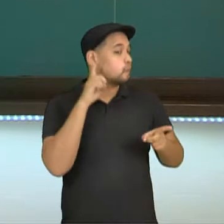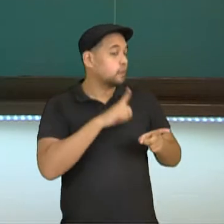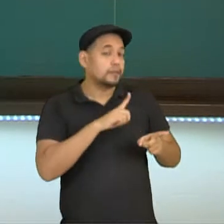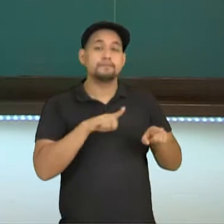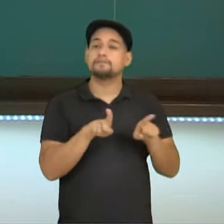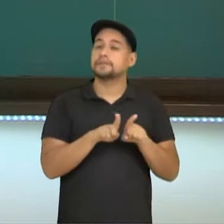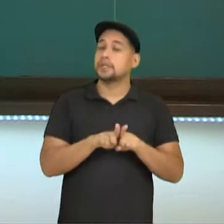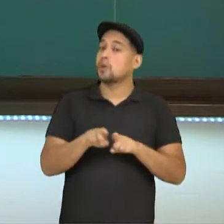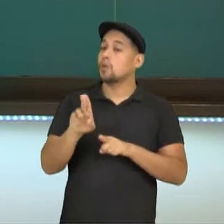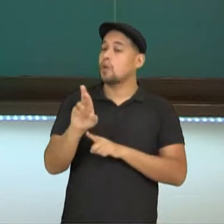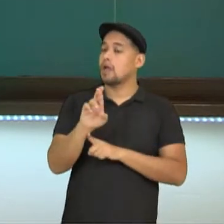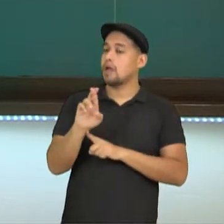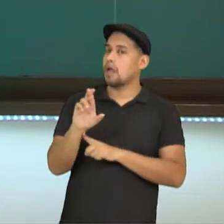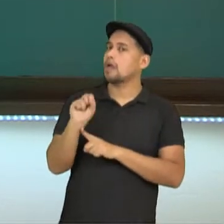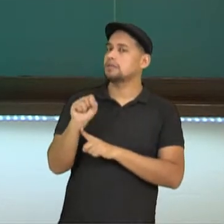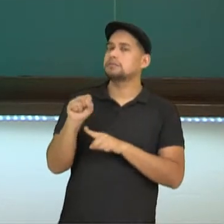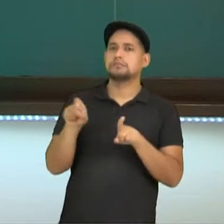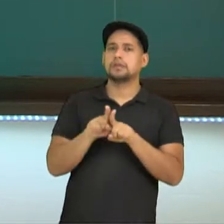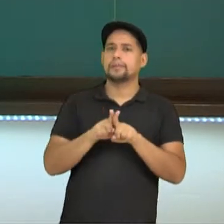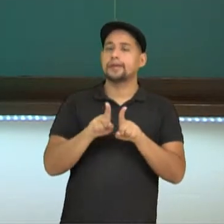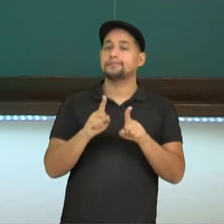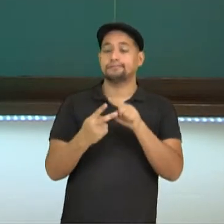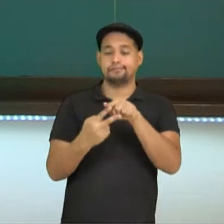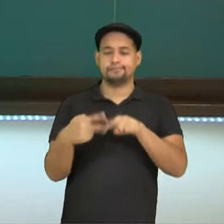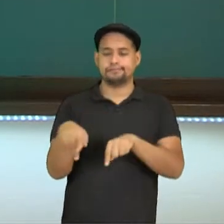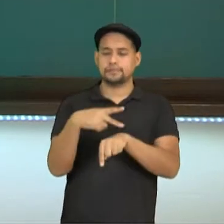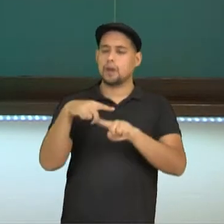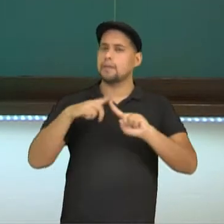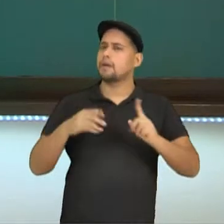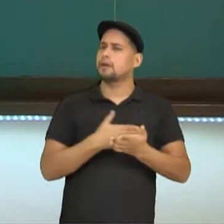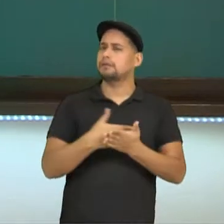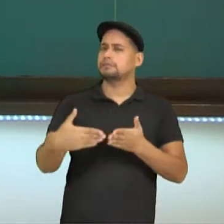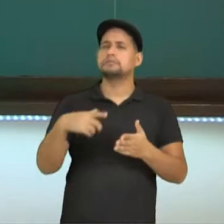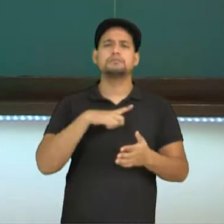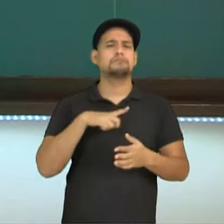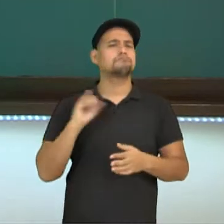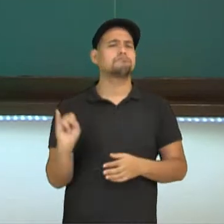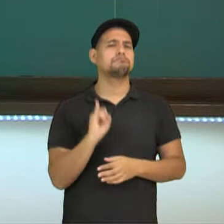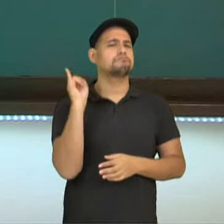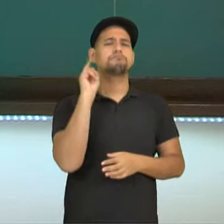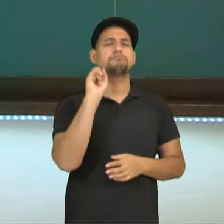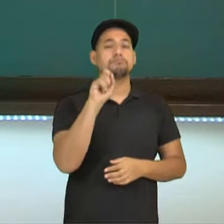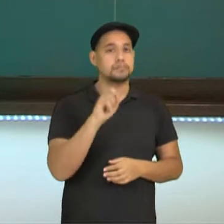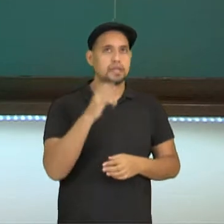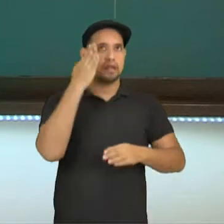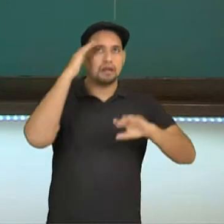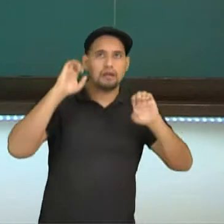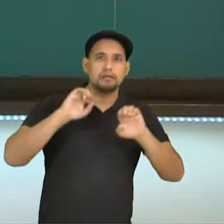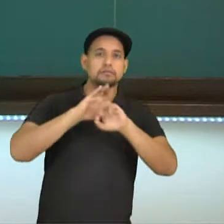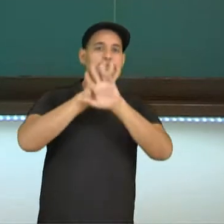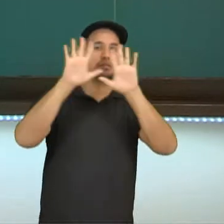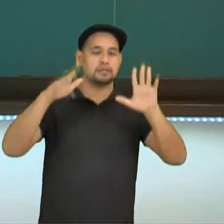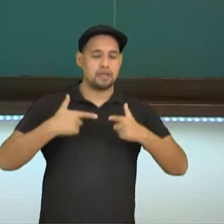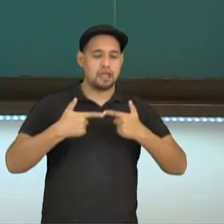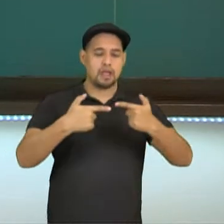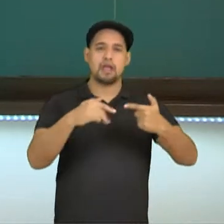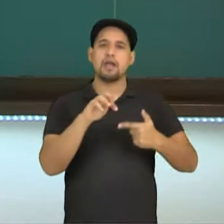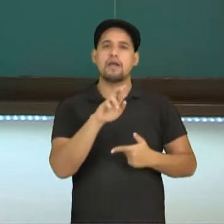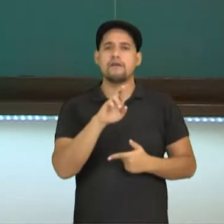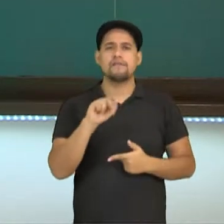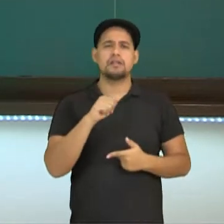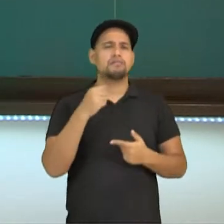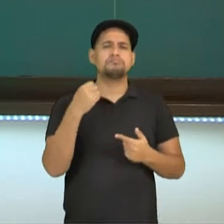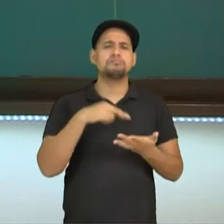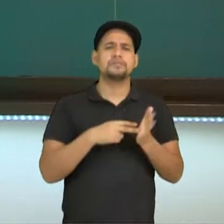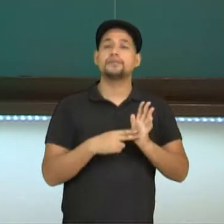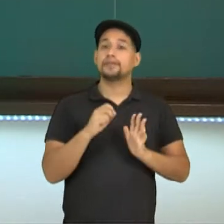e União Soviética. E para a gente começar, algo que é fundamental para você entender a Guerra Fria é a definição do